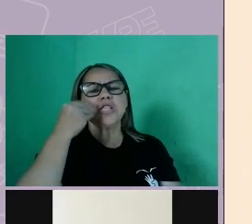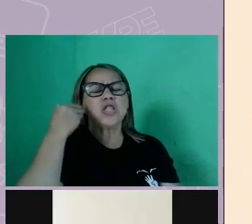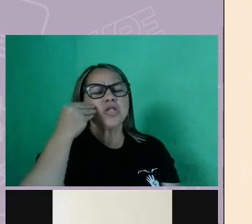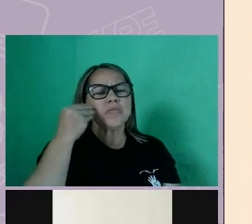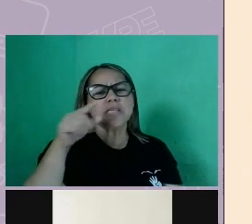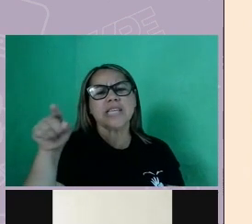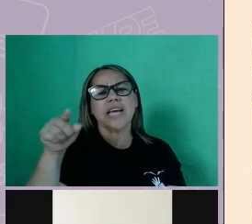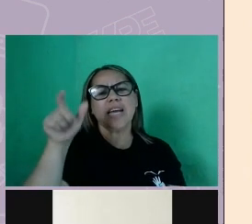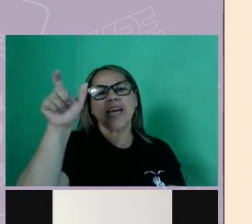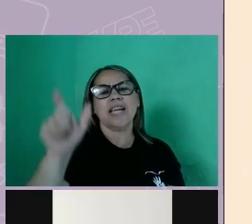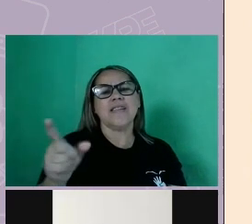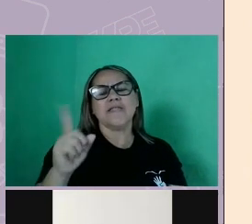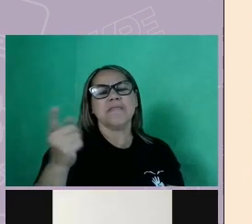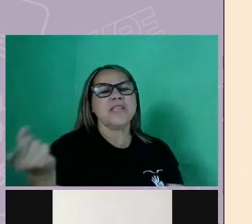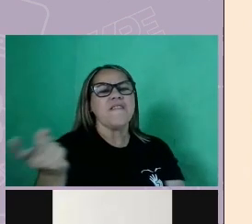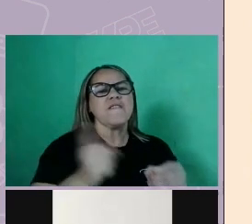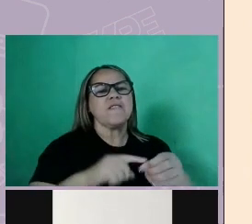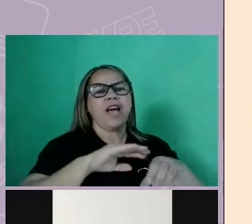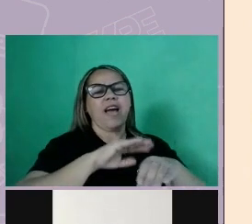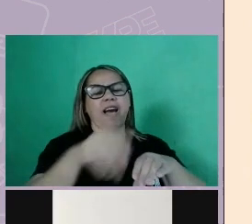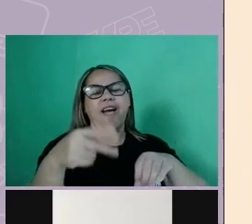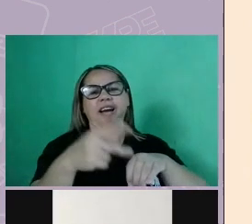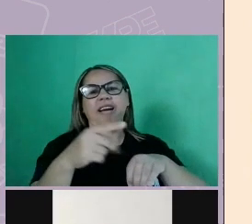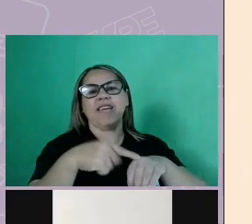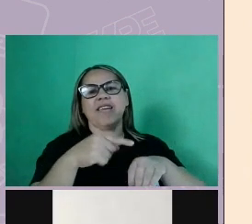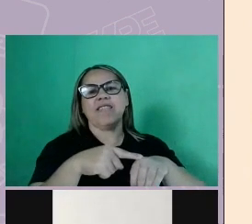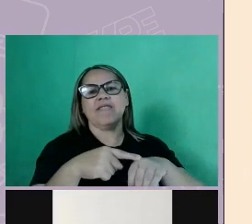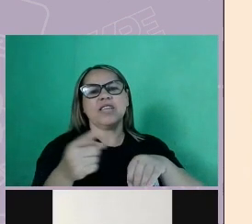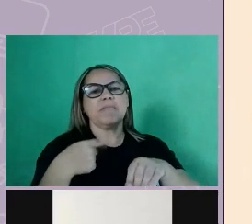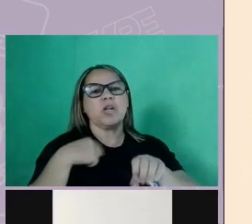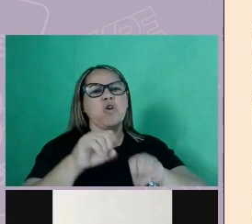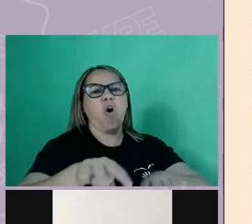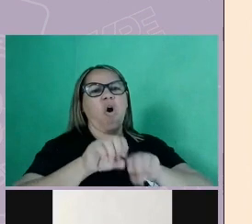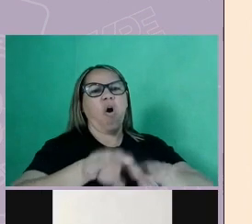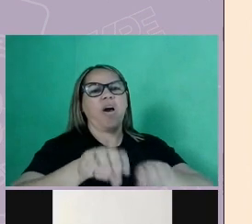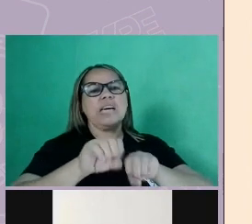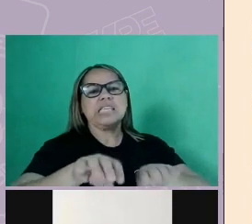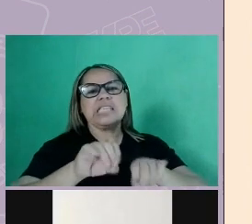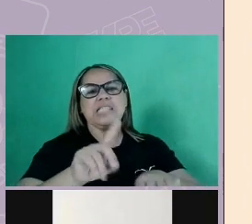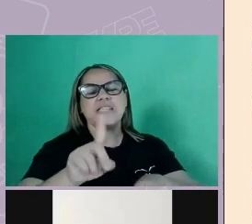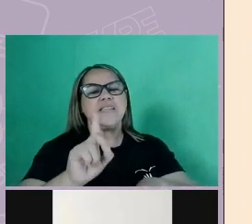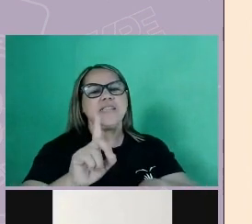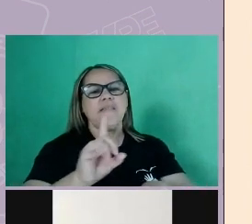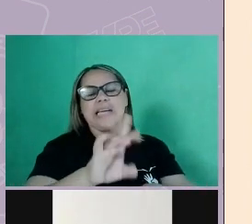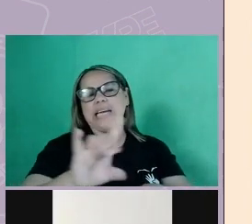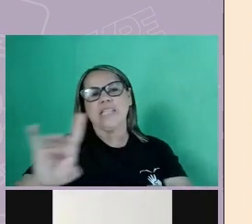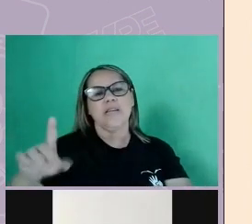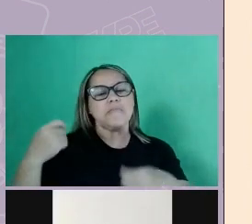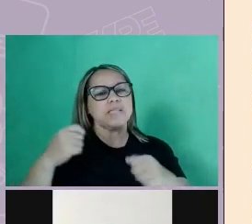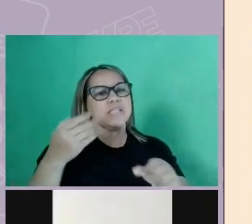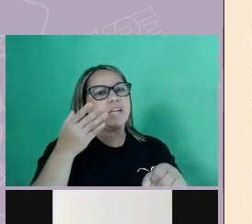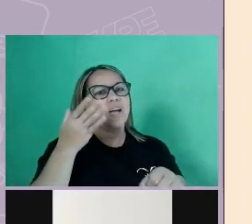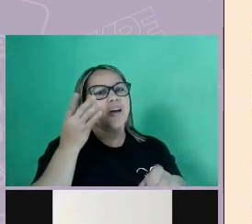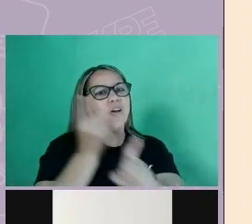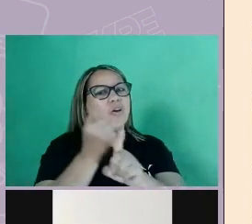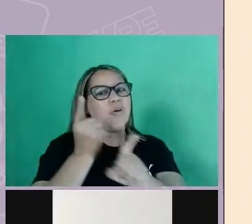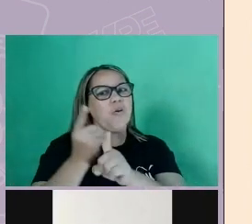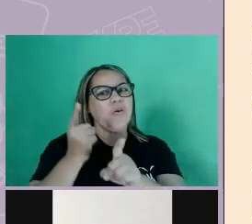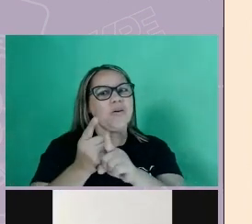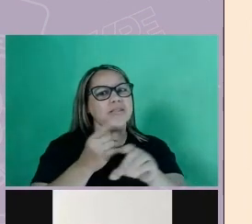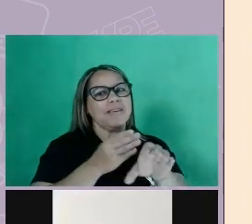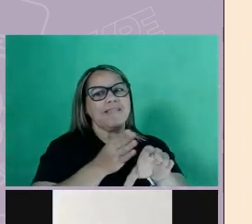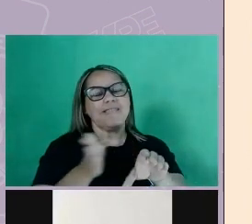não deve voltar à caverna para orientar os demais cada um deve encontrar a saída por conta própria